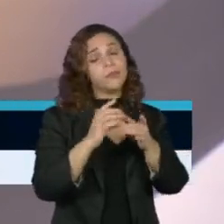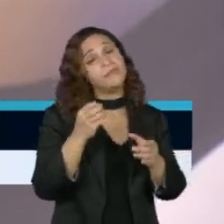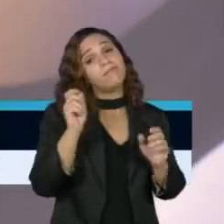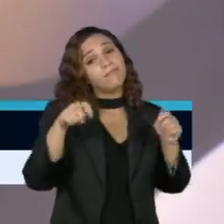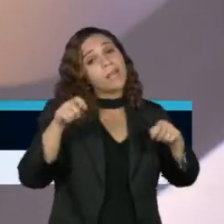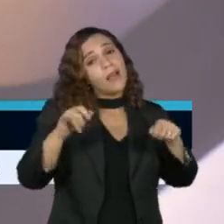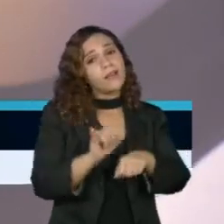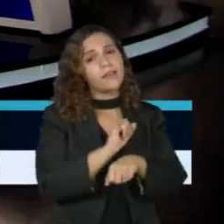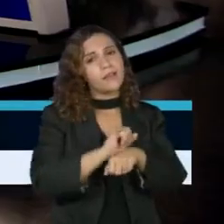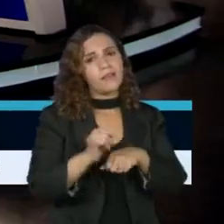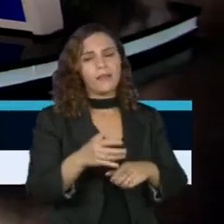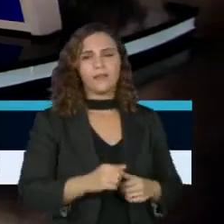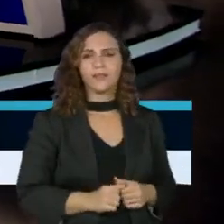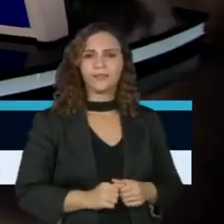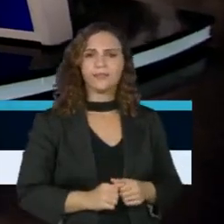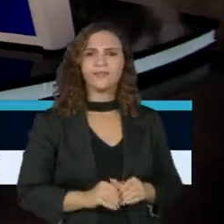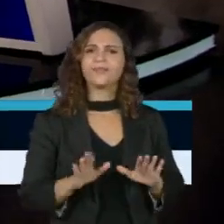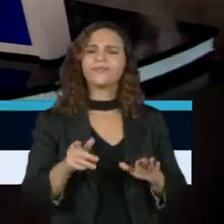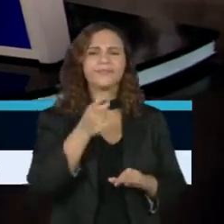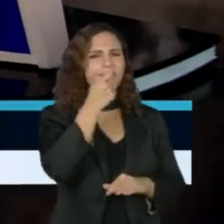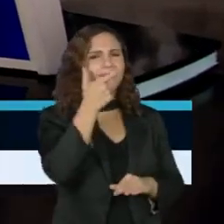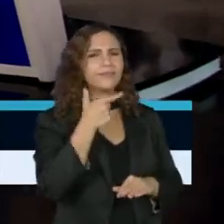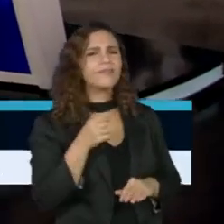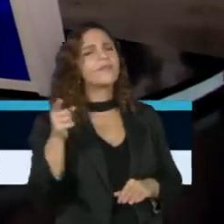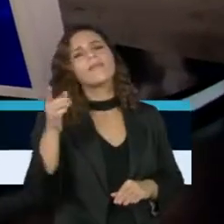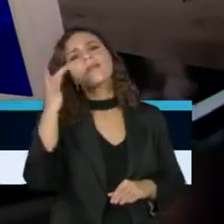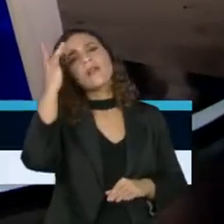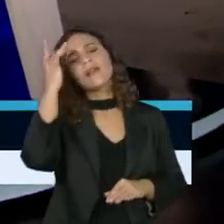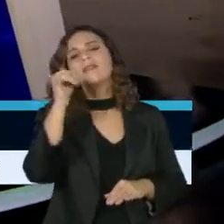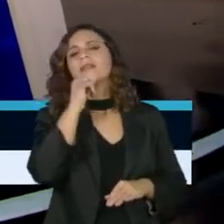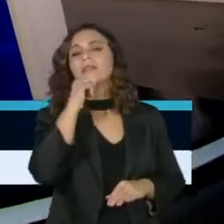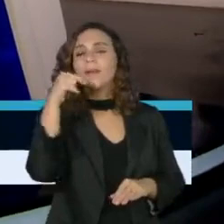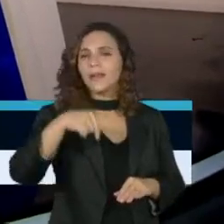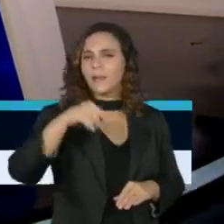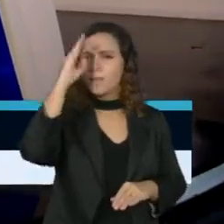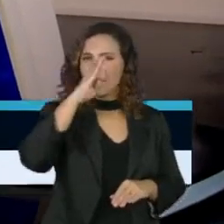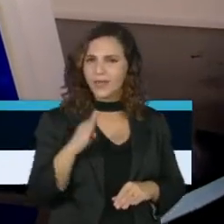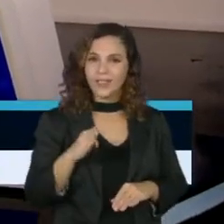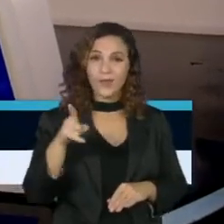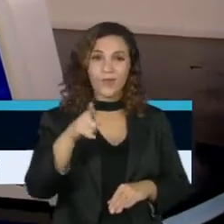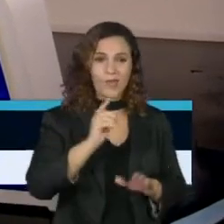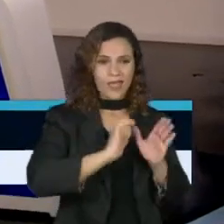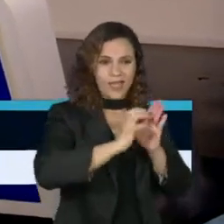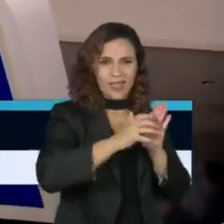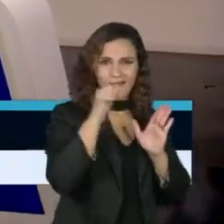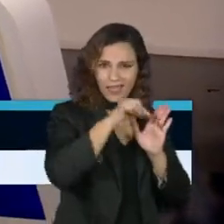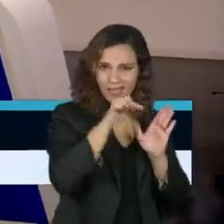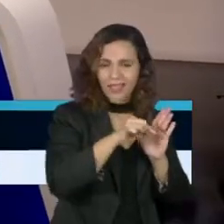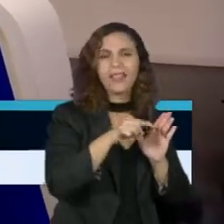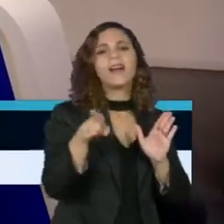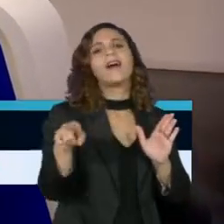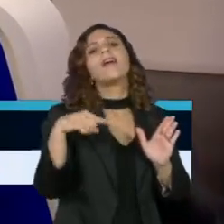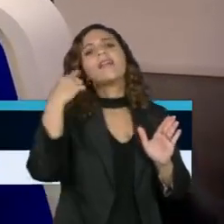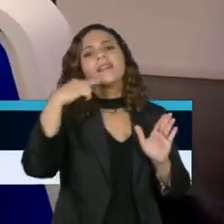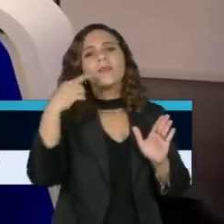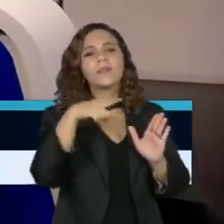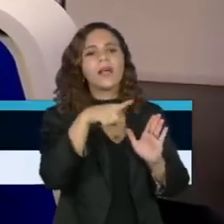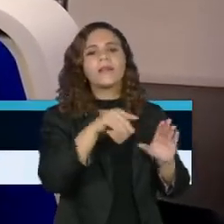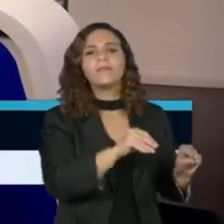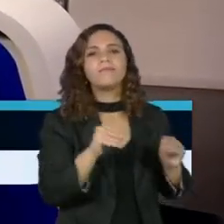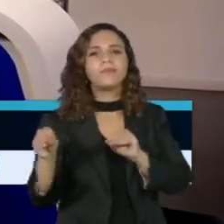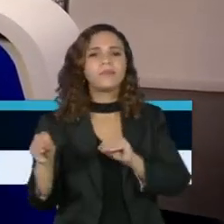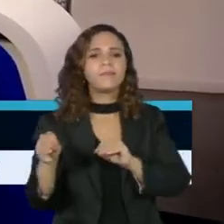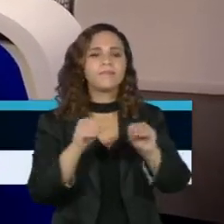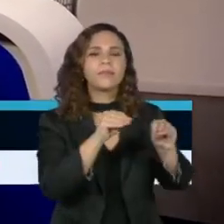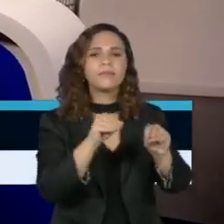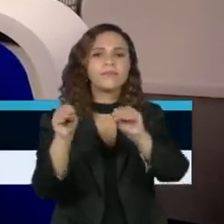partidos. Sakamoto, como você avalia a migração partidária no Brasil, que, como lembra o professor Carlos Pereira, não encontra paralelo em